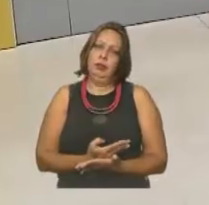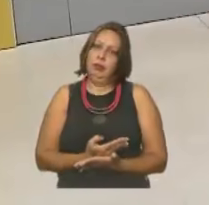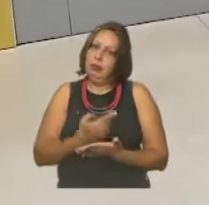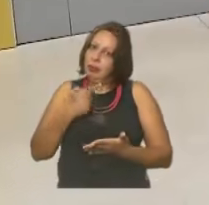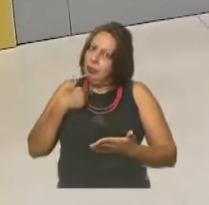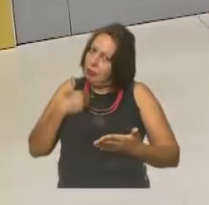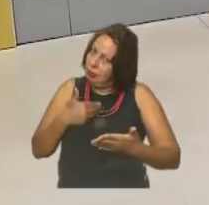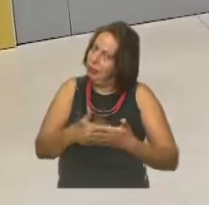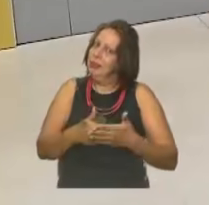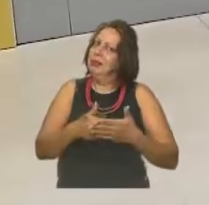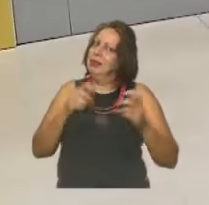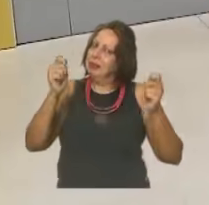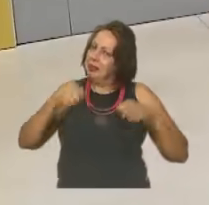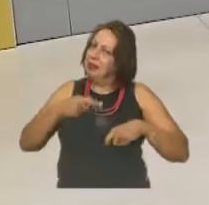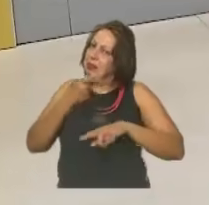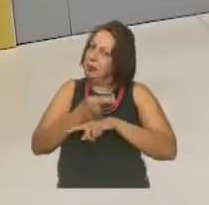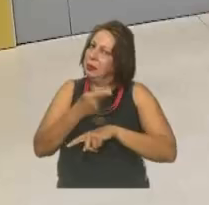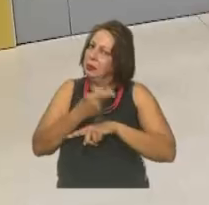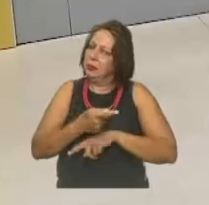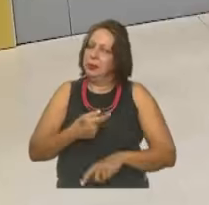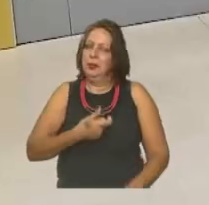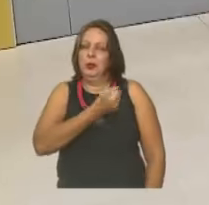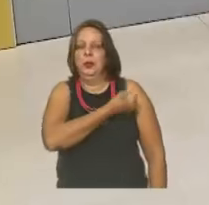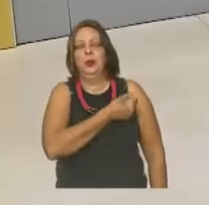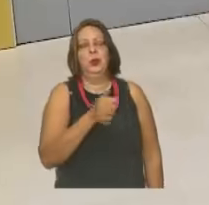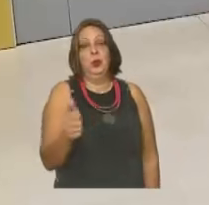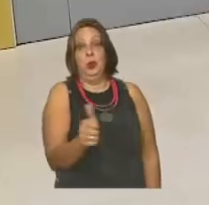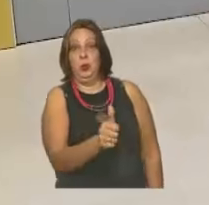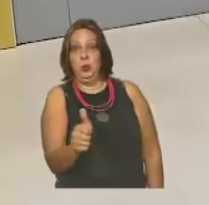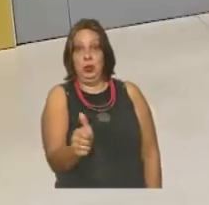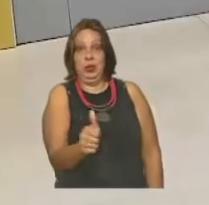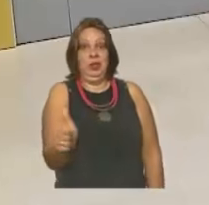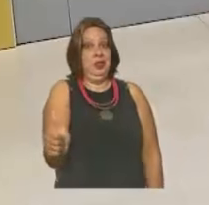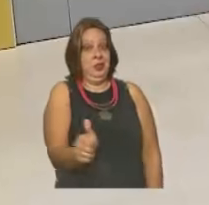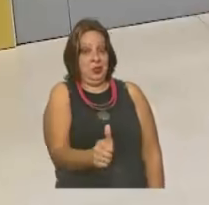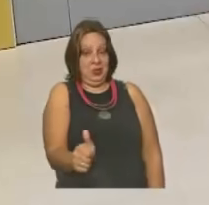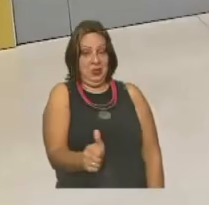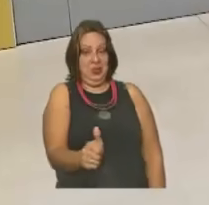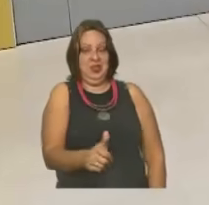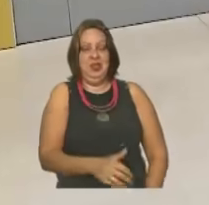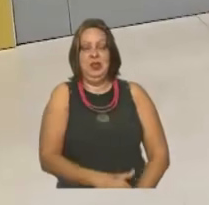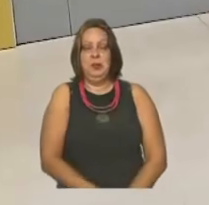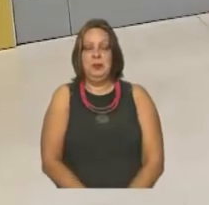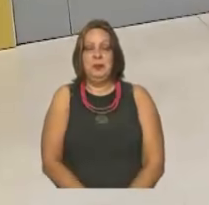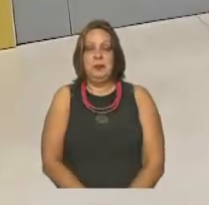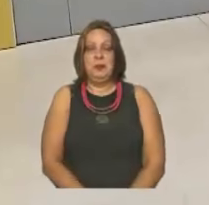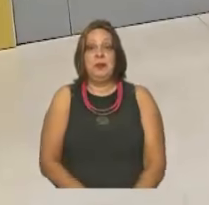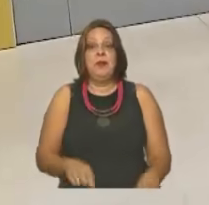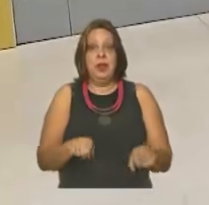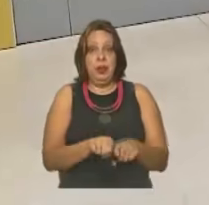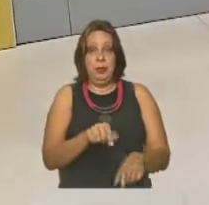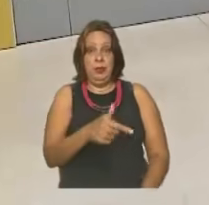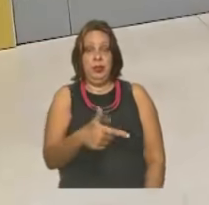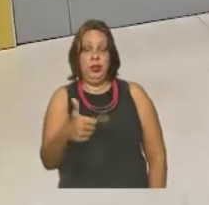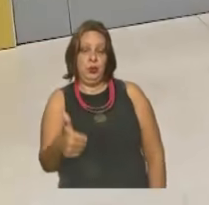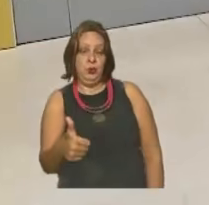do prêmio. Número 11 agora, 11, 11, 11, 11. Marque 11, marque também